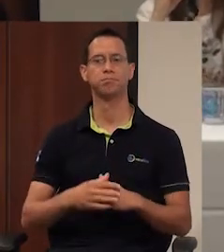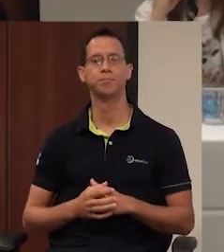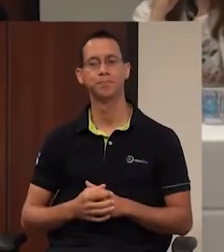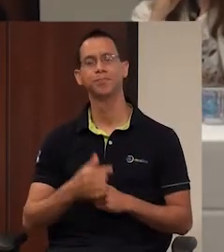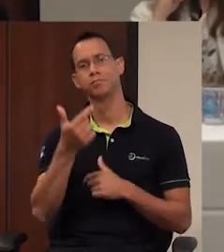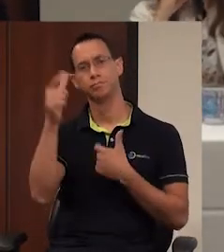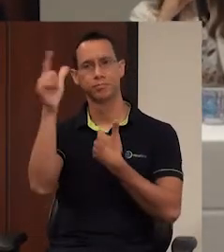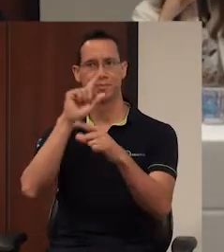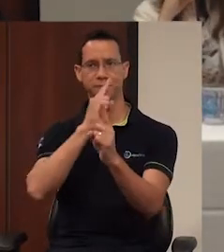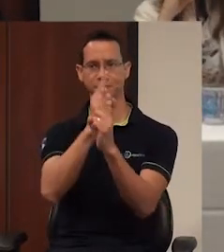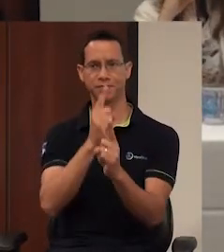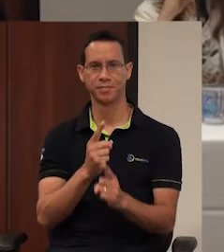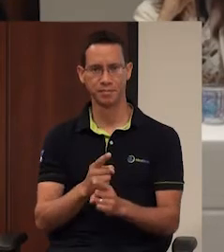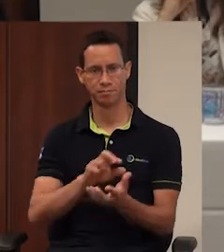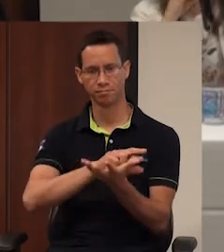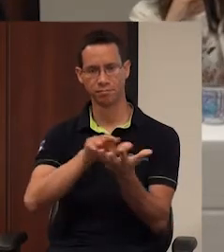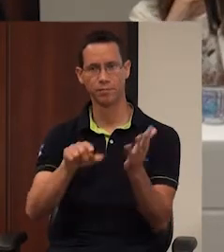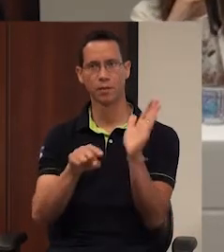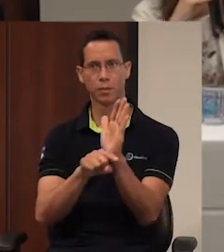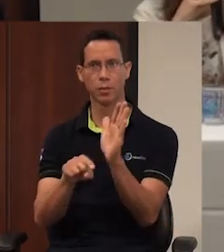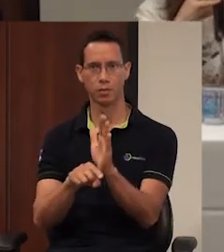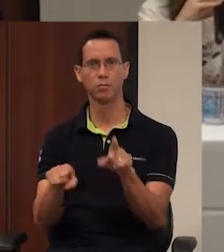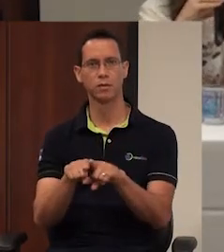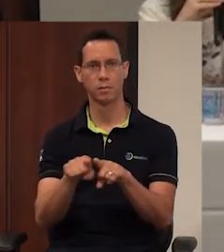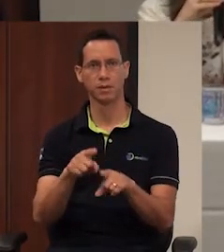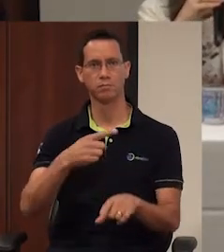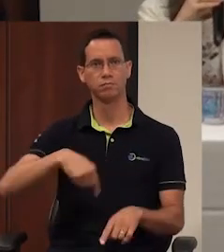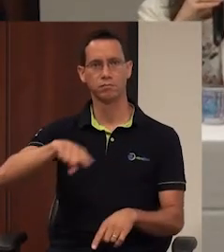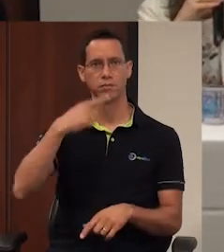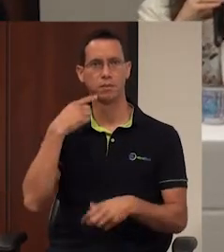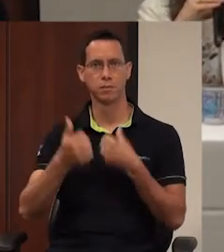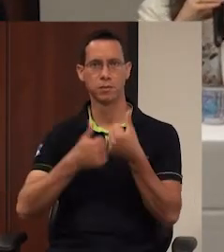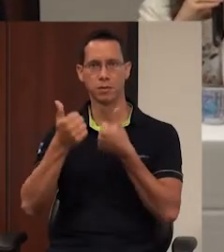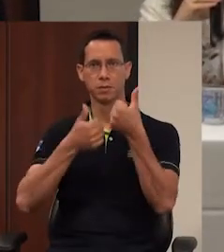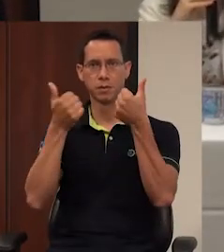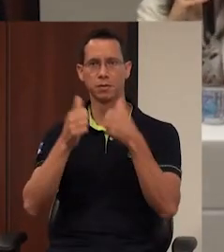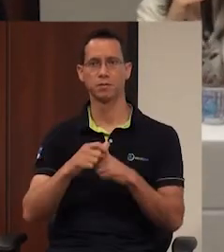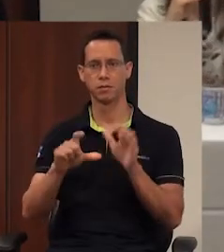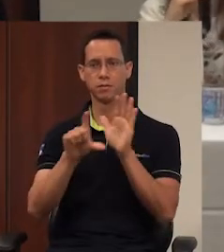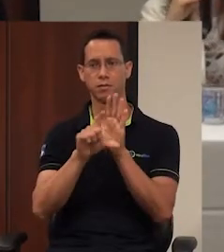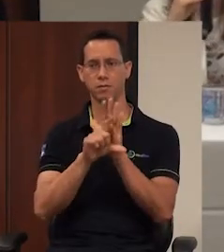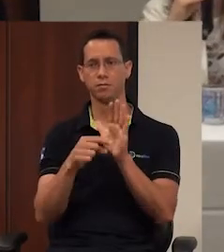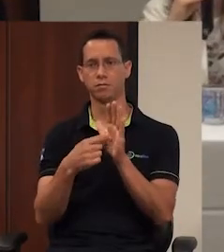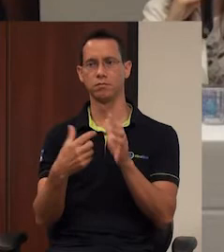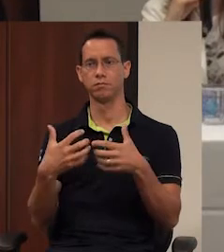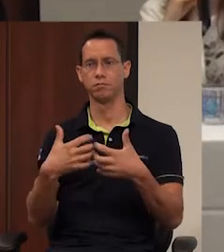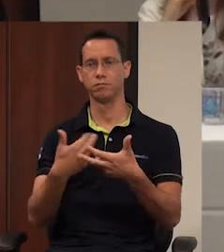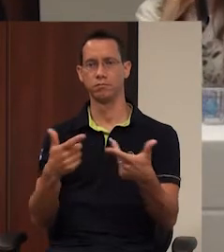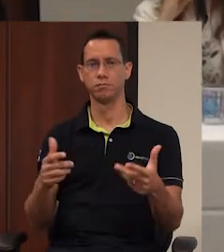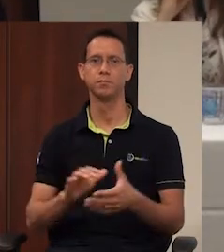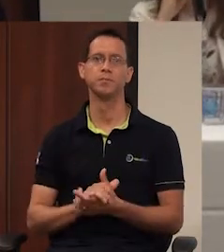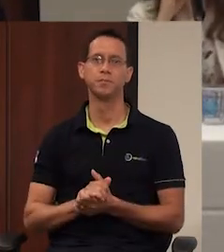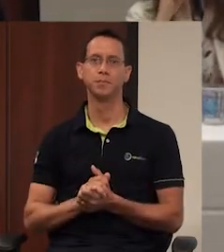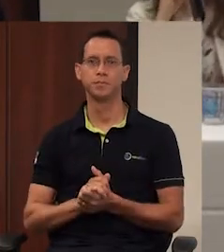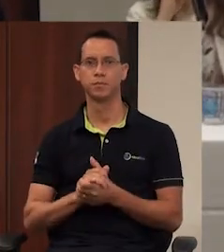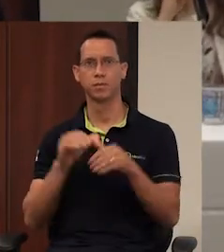questões em relação à questão dos apoios e que, enfim, servem também como subsídio para aprimoramento aí da legislação e do mecanismo lá